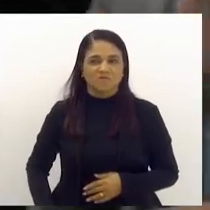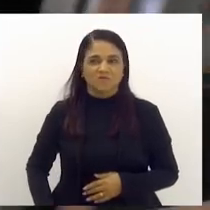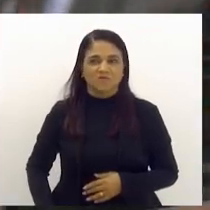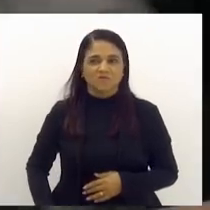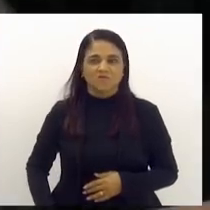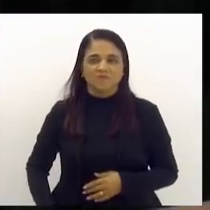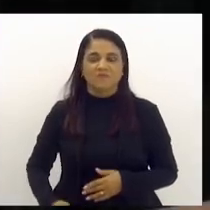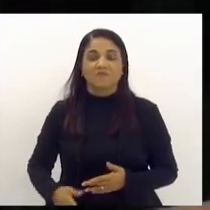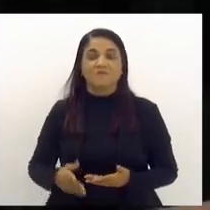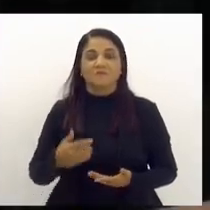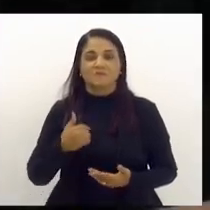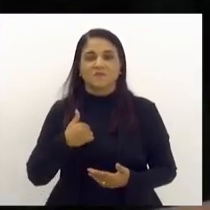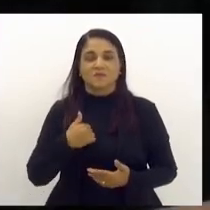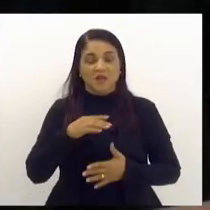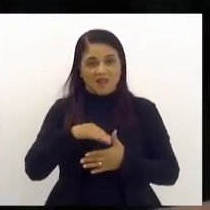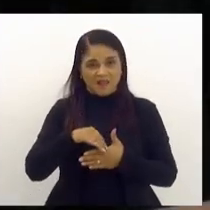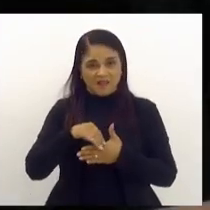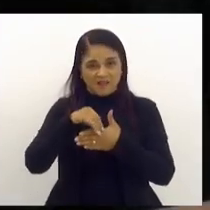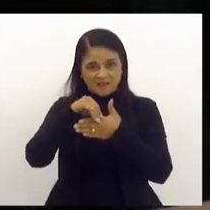Senhor presidente,